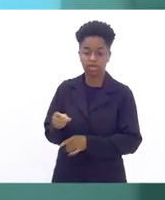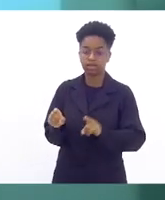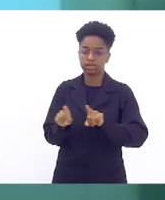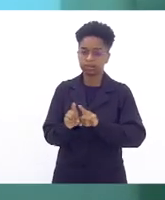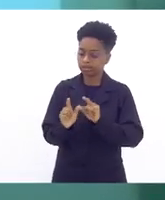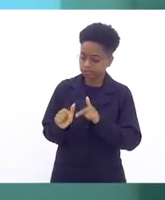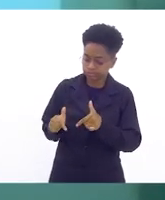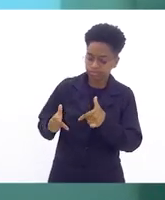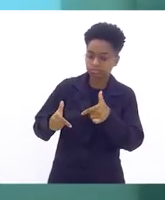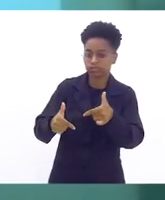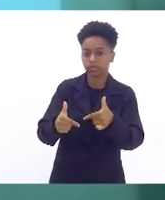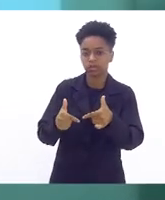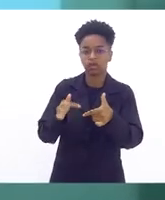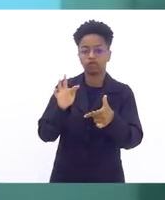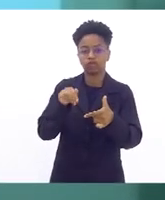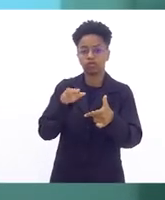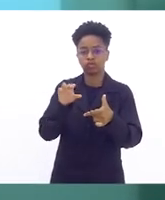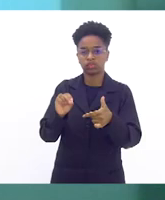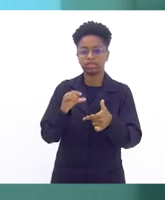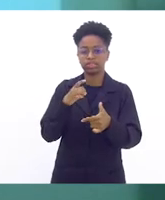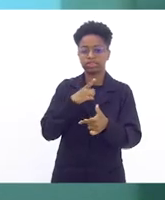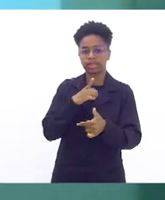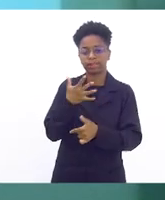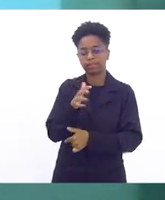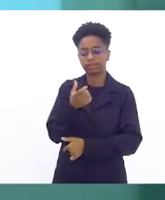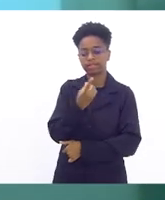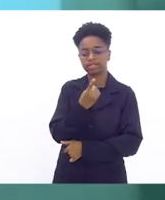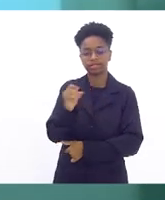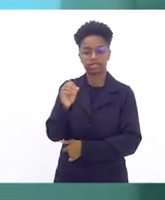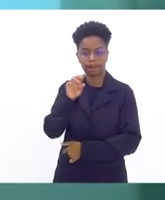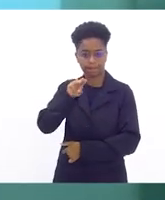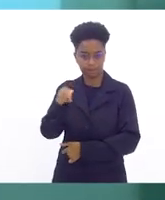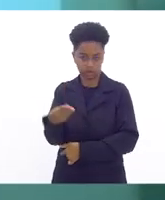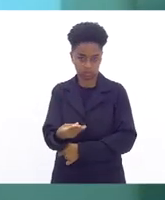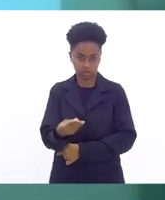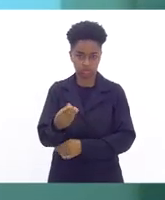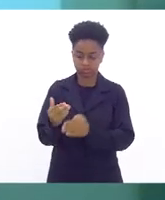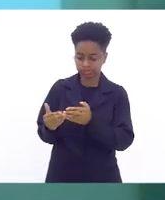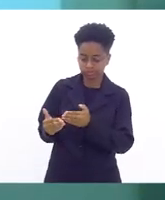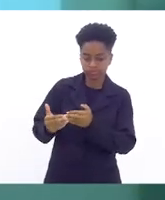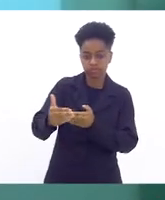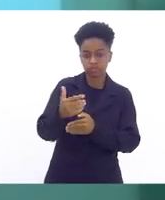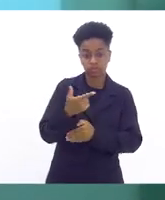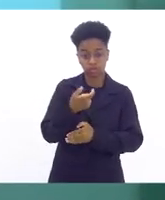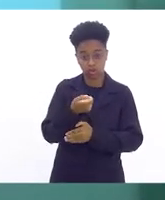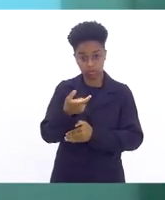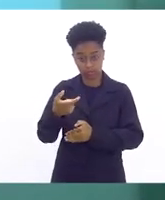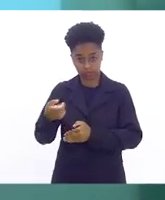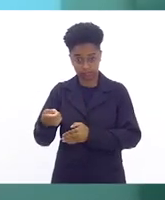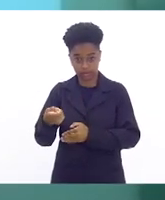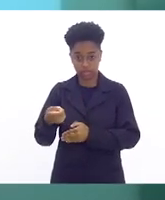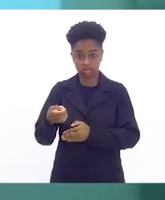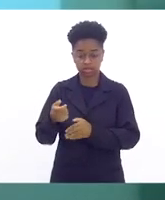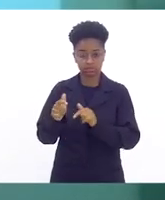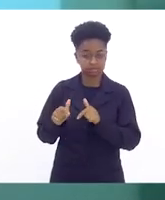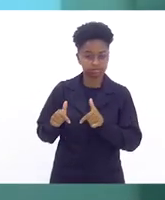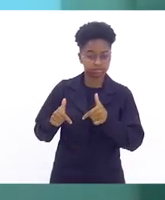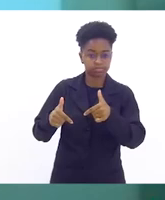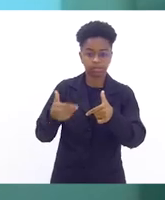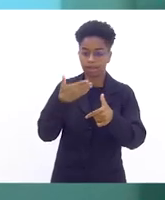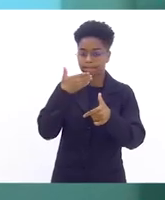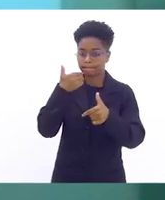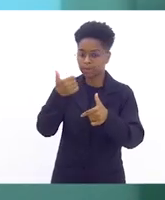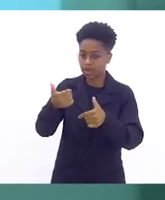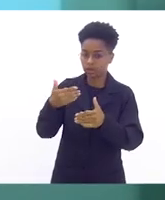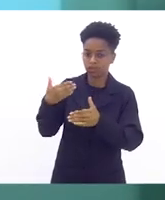Fundo de cerca de 100 milhões a partir de 2020 a execução foi melhorando